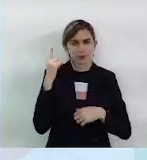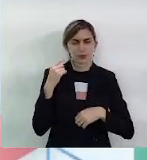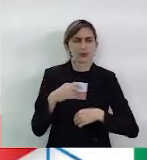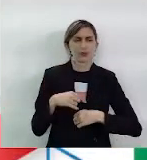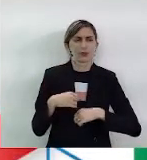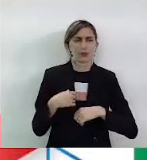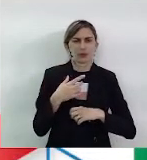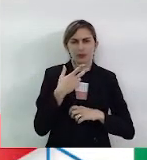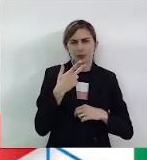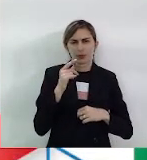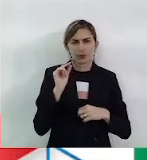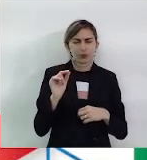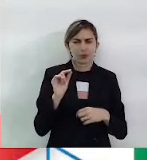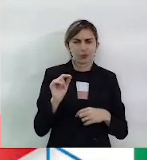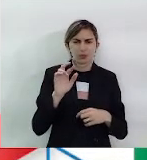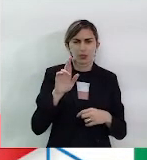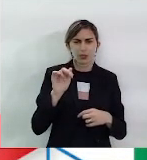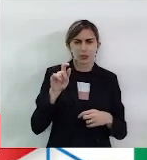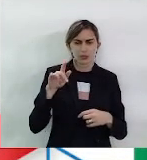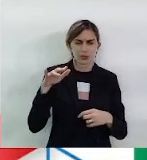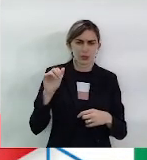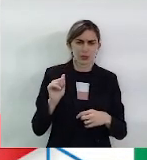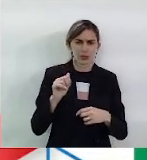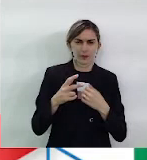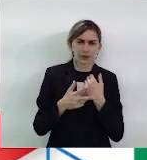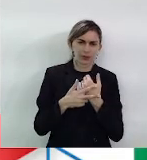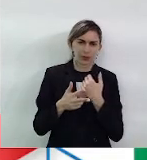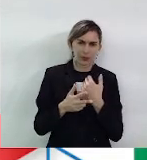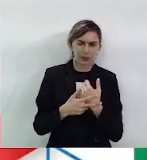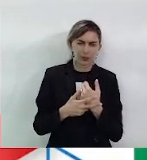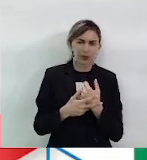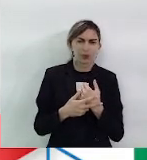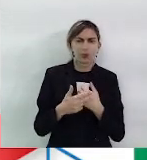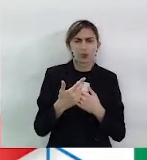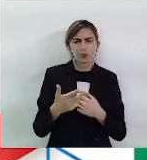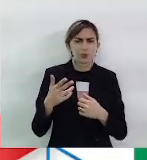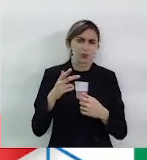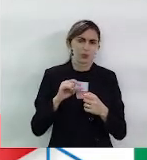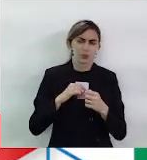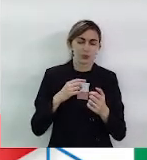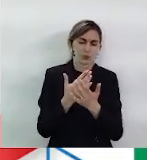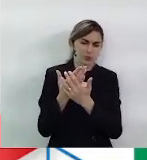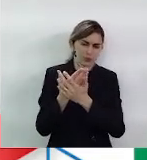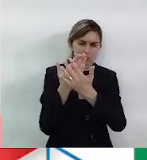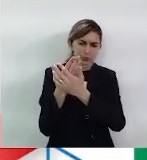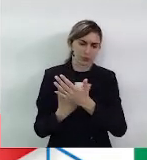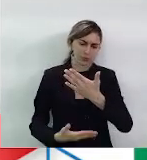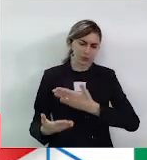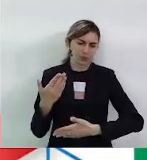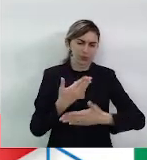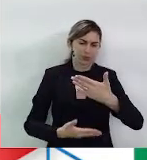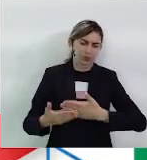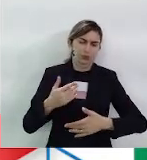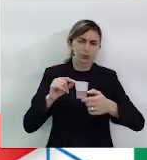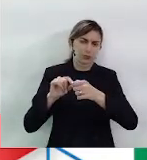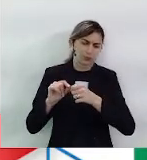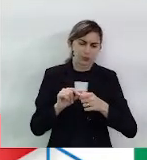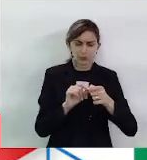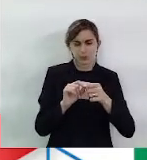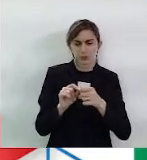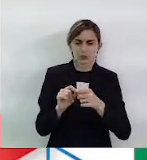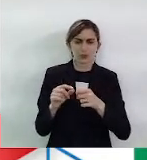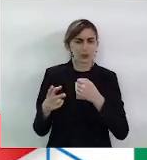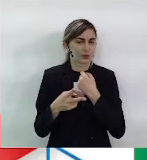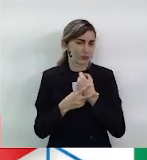slide falando um pouco sobre a regência verbal. A regência verbal, ela ocupa-se do estudo da relação estabelecida entre